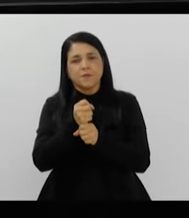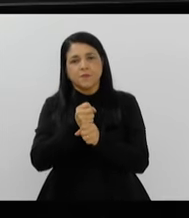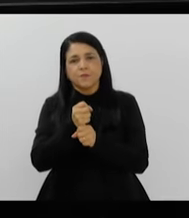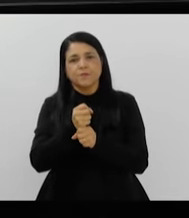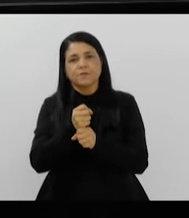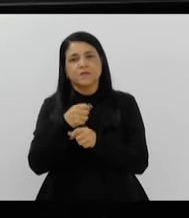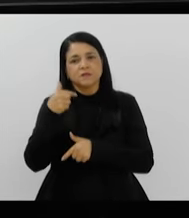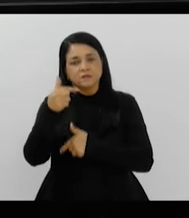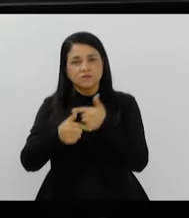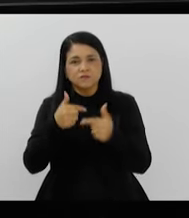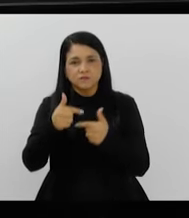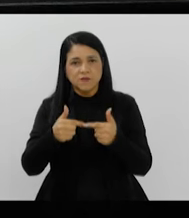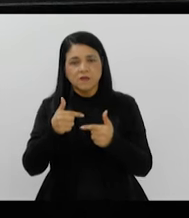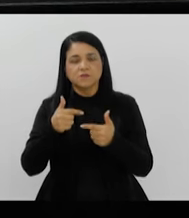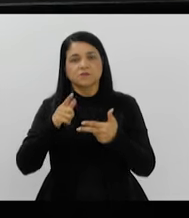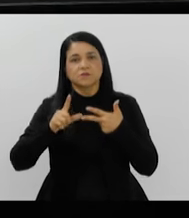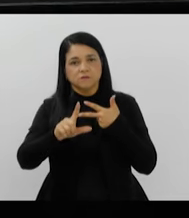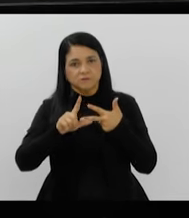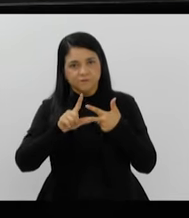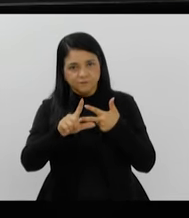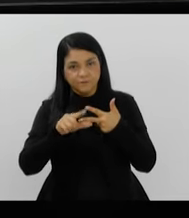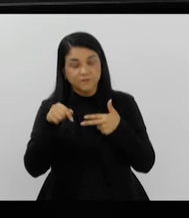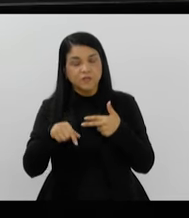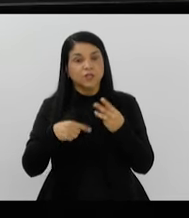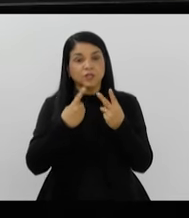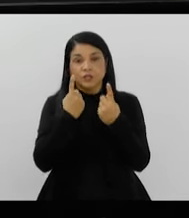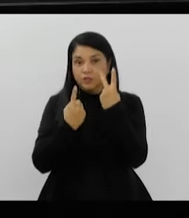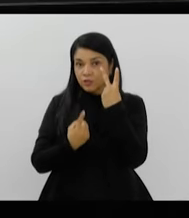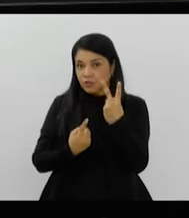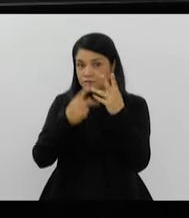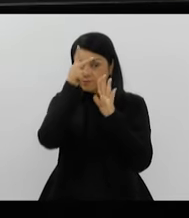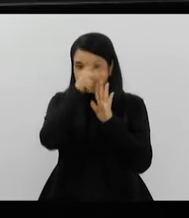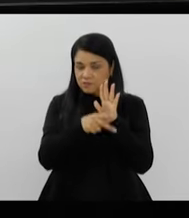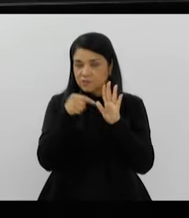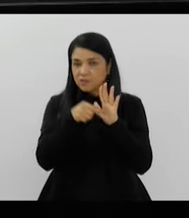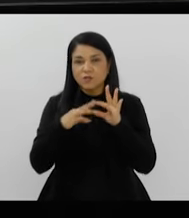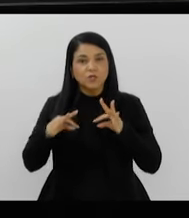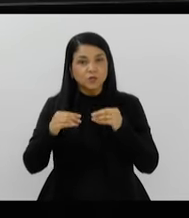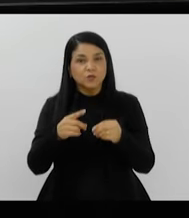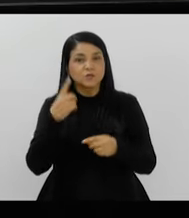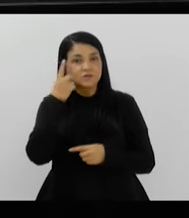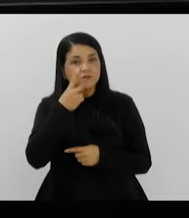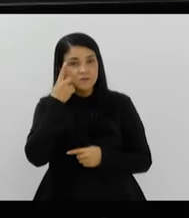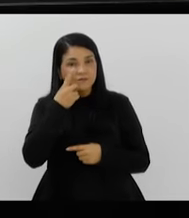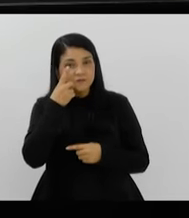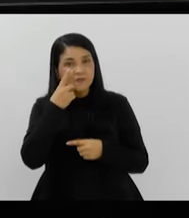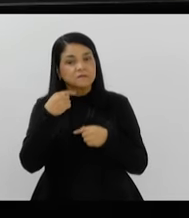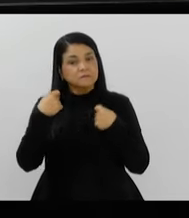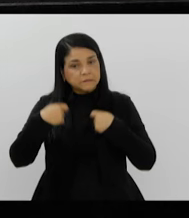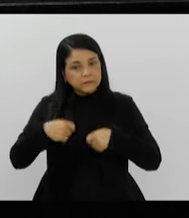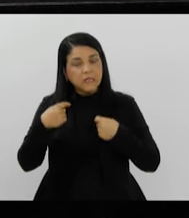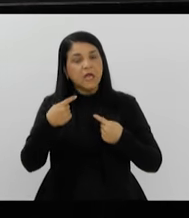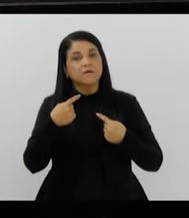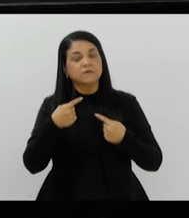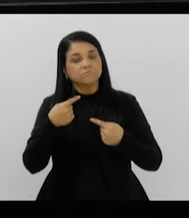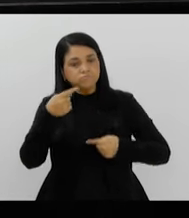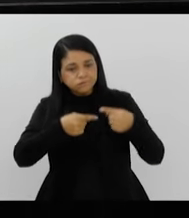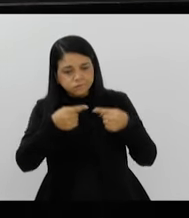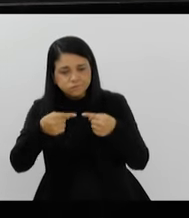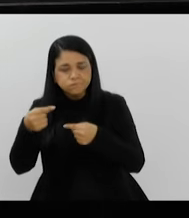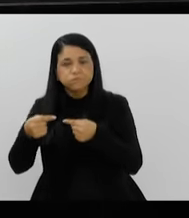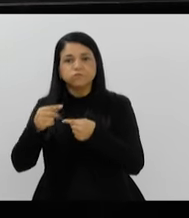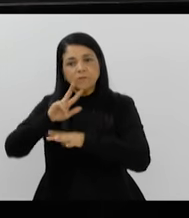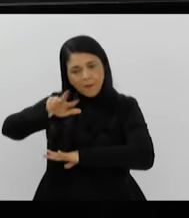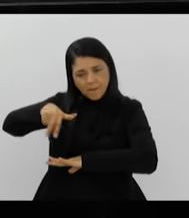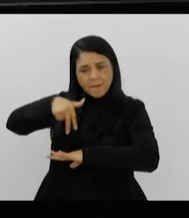legislativa. E são dois projetos em que todos os parlamentares deveriam se debruçar e ocupar essa